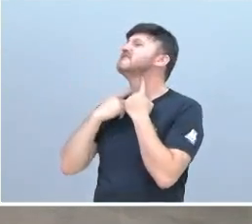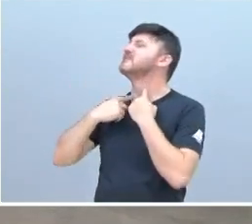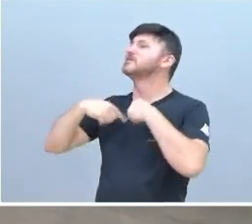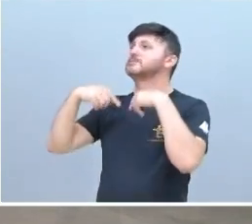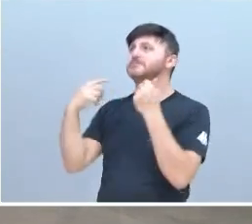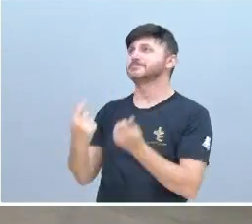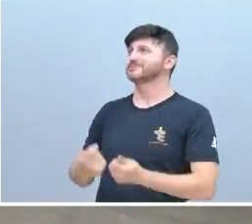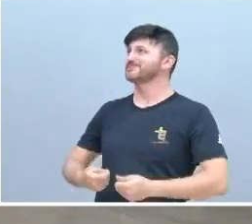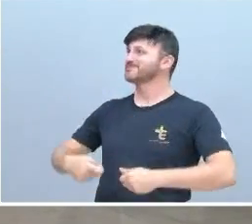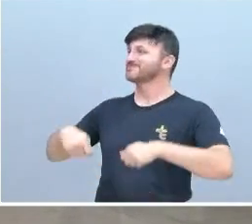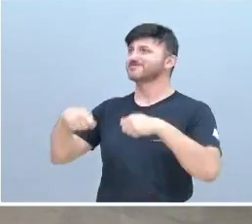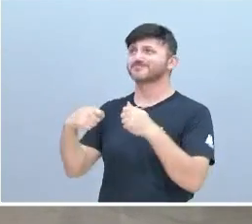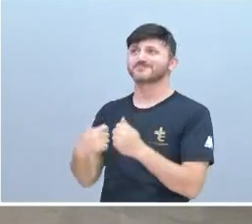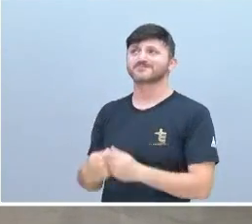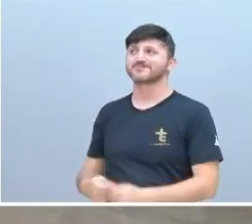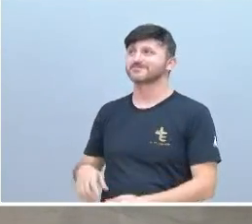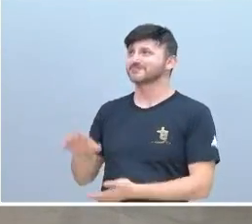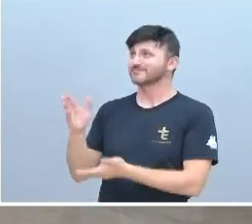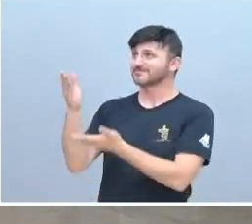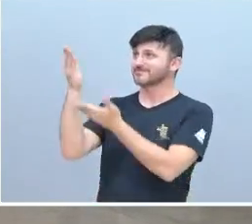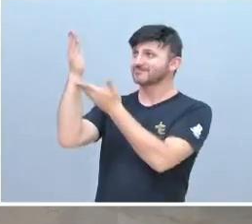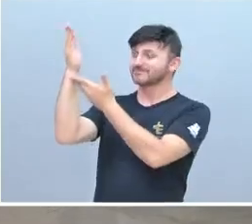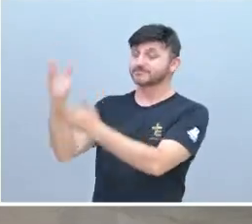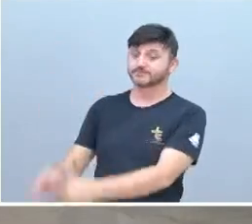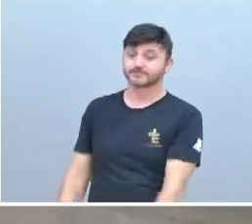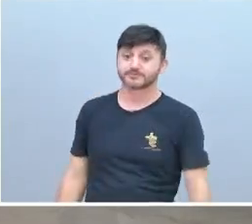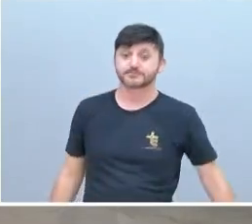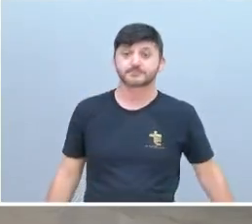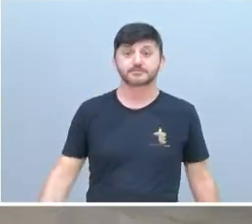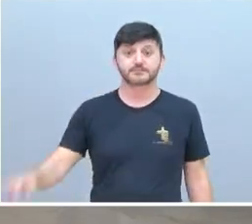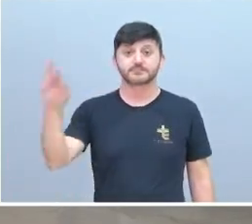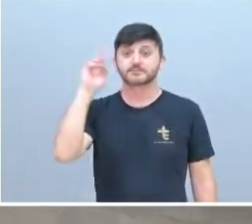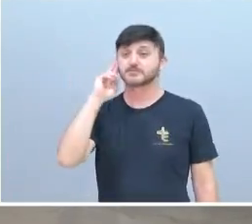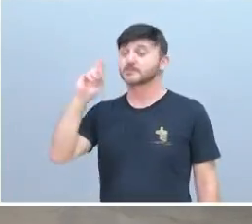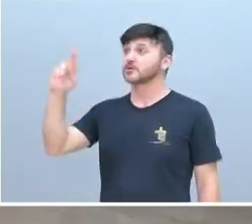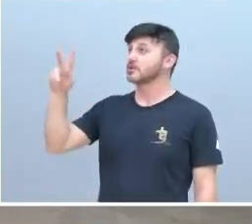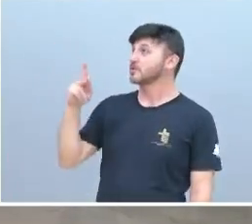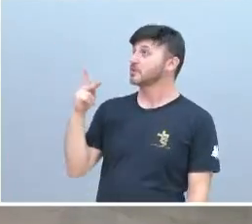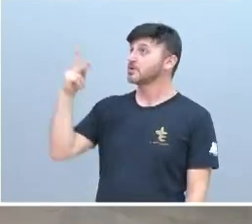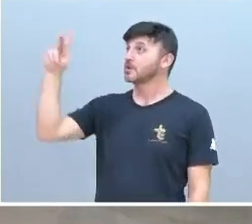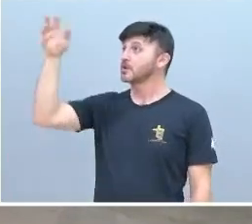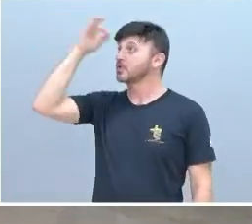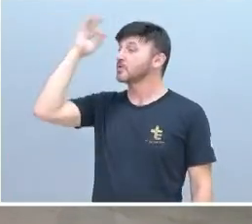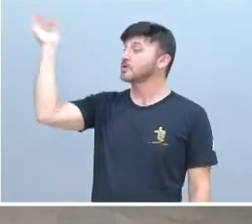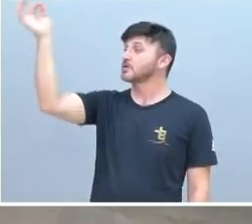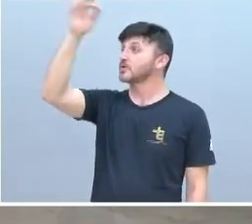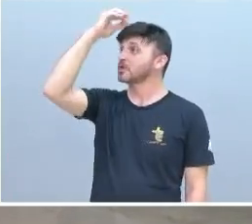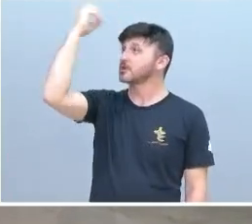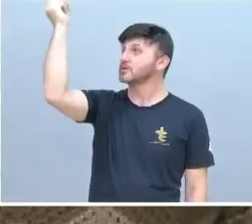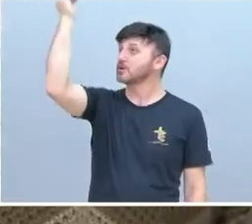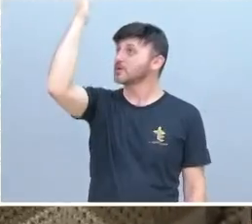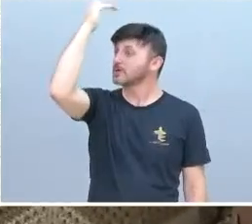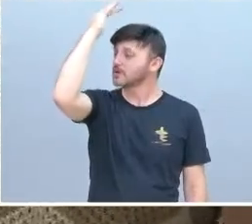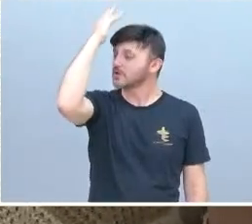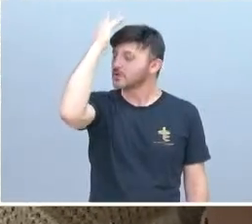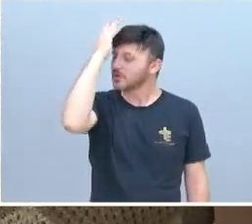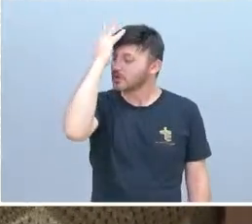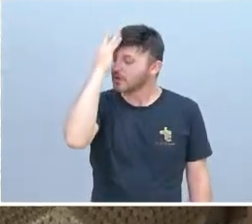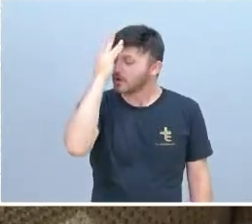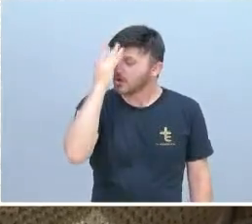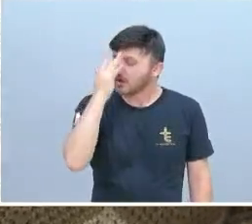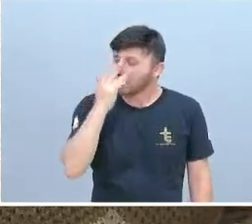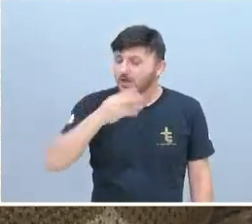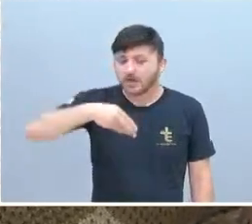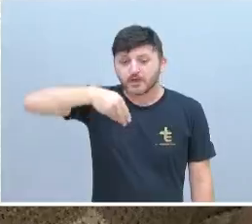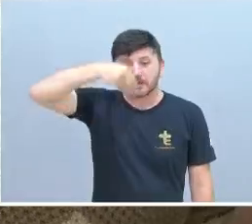sedenta está. Água penitencial. Batiza-me, Senhor, no teu Espírito,